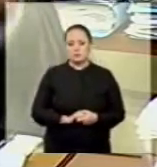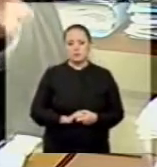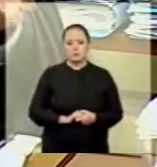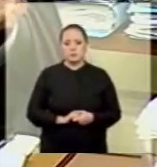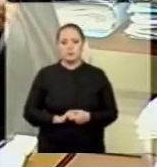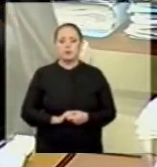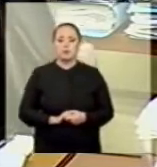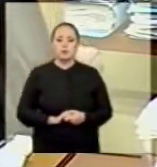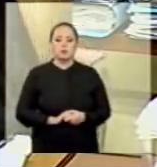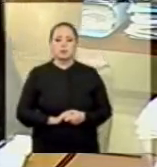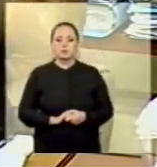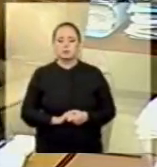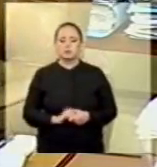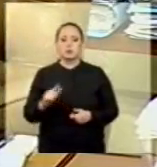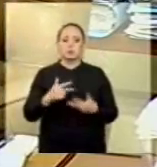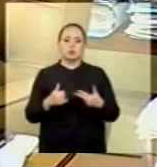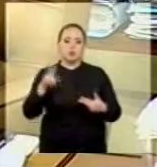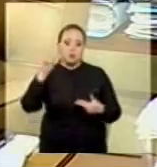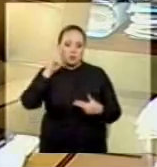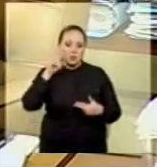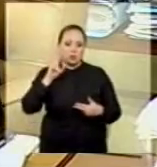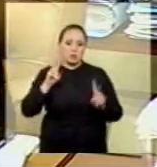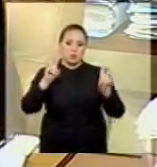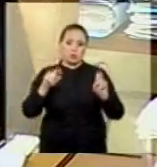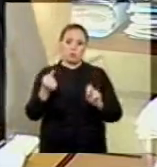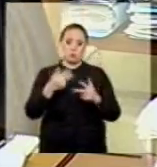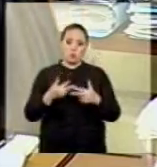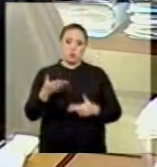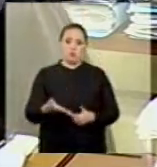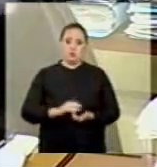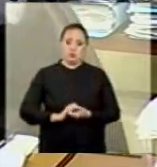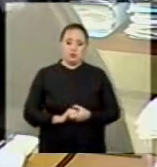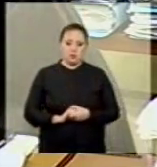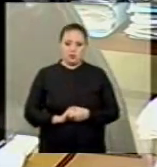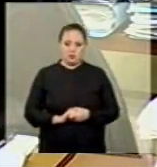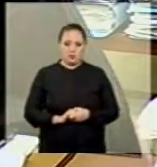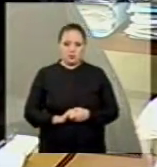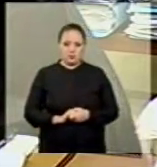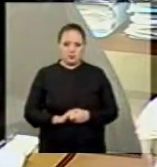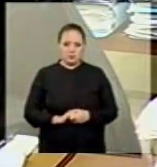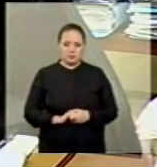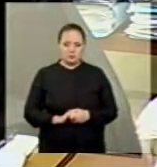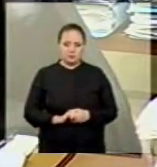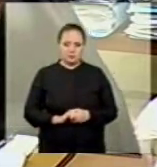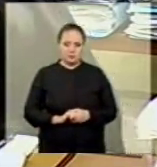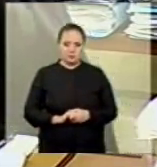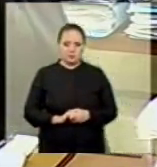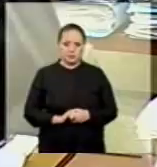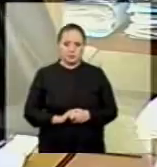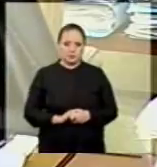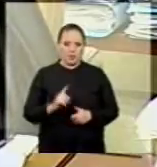rácio histórica sobre um caso deste. Quer dizer, é disso que se cuida? Quer dizer, essa é a